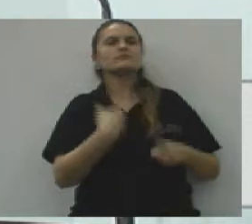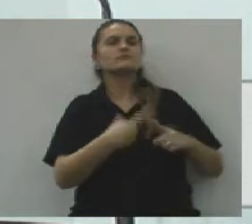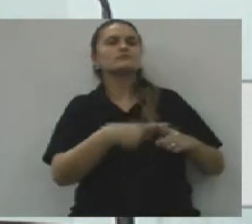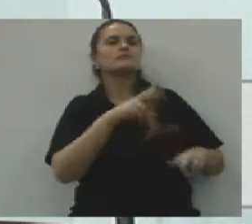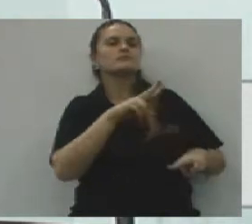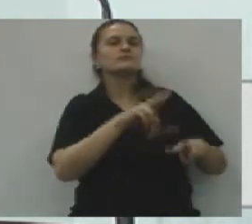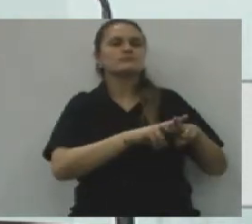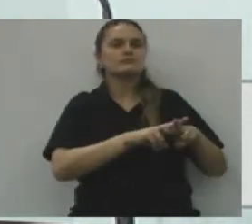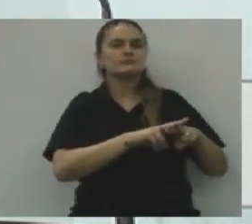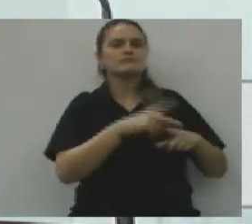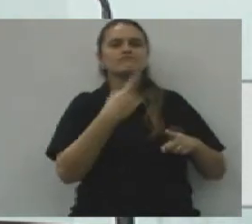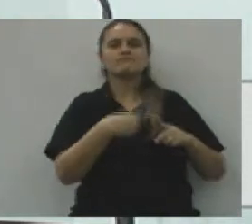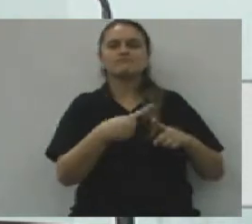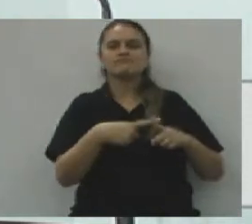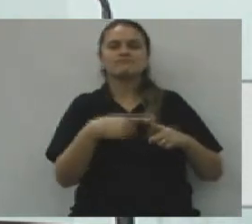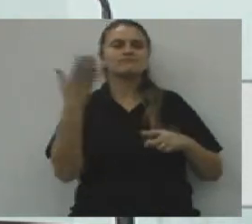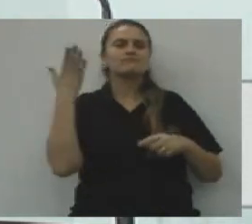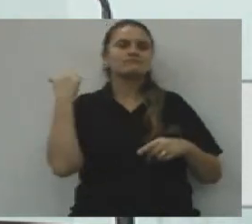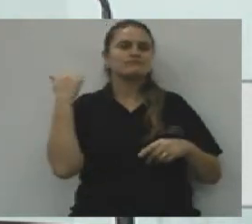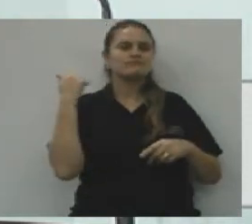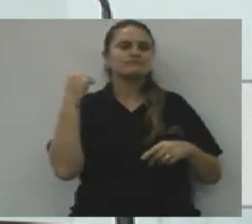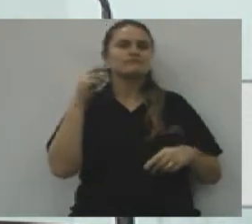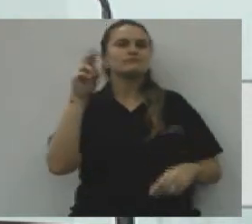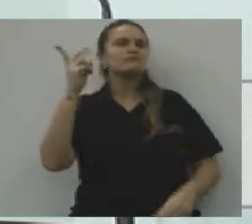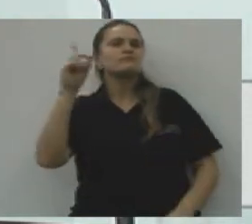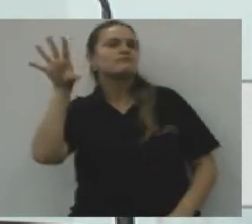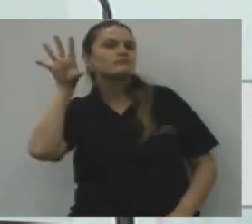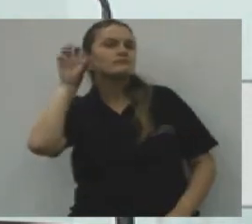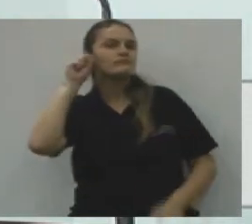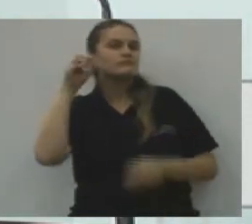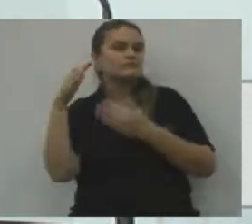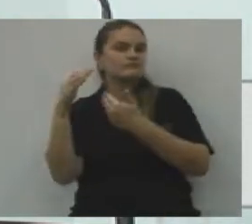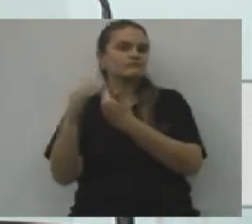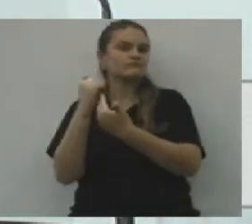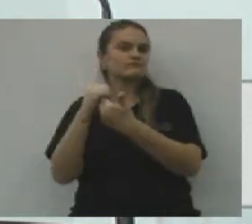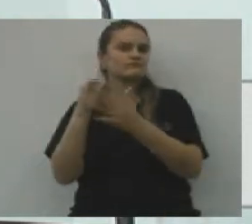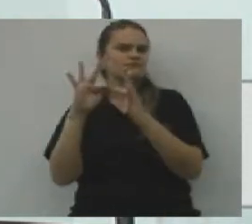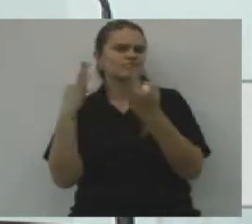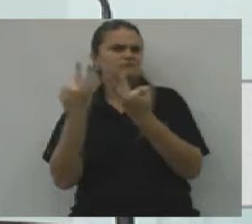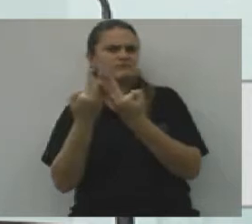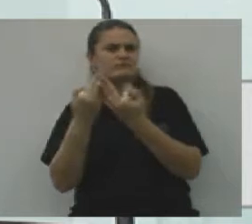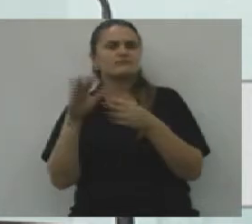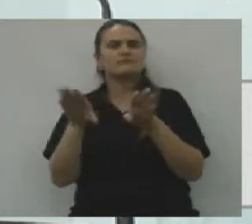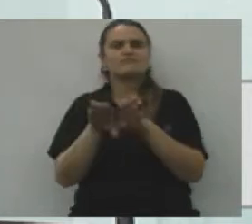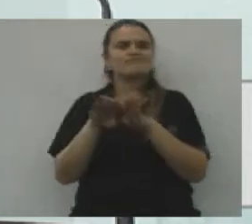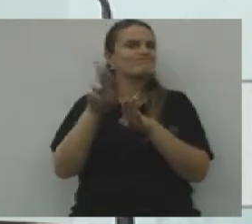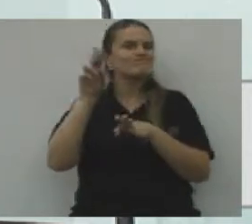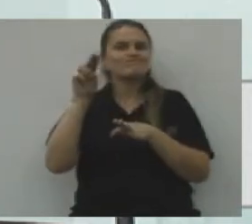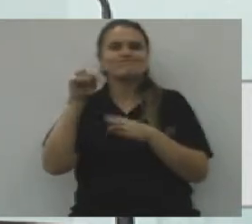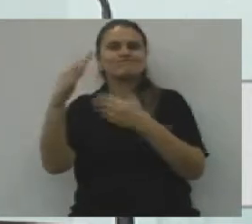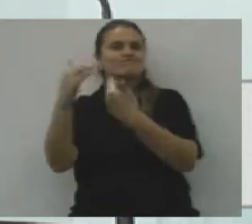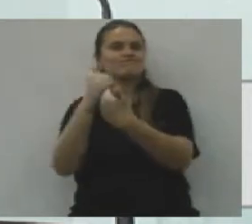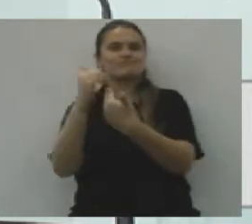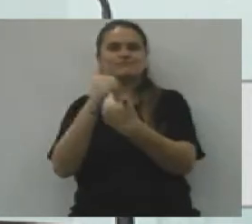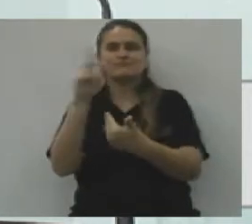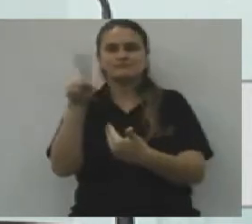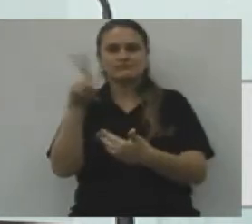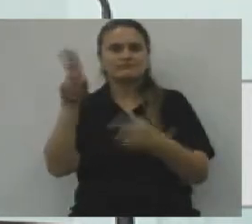ali é por não ter ouvido a família, ou ainda os professores, ou o